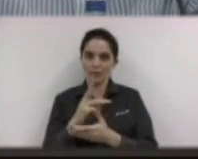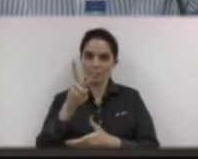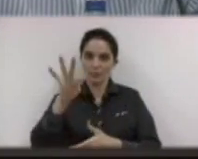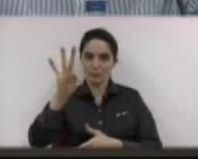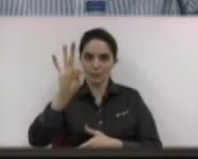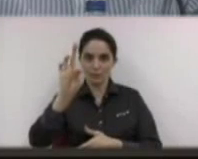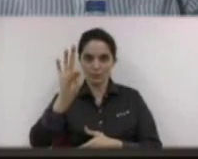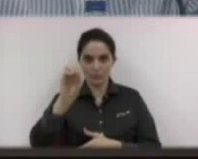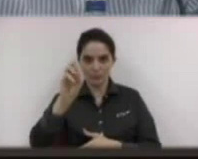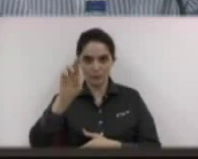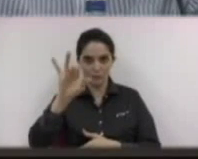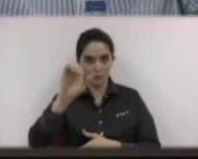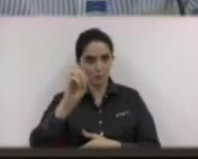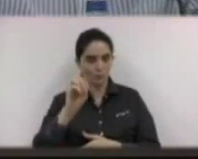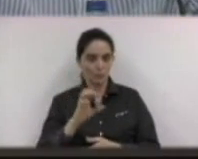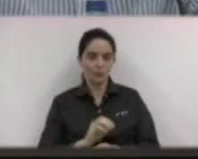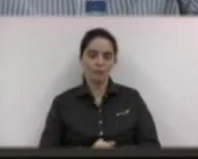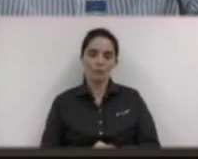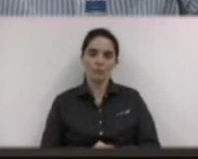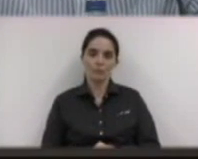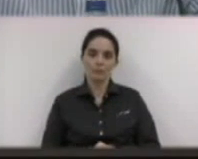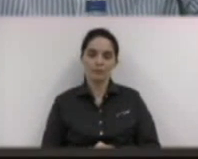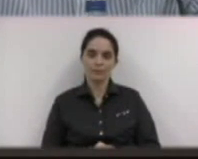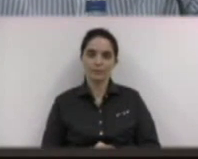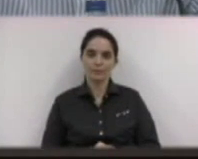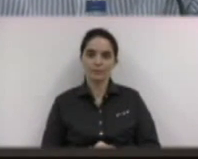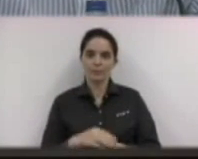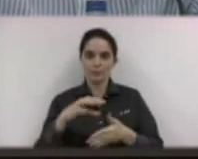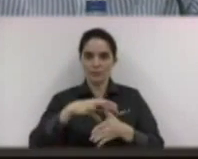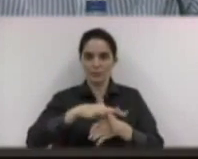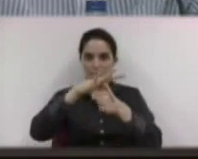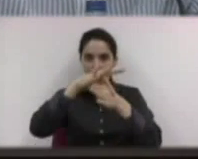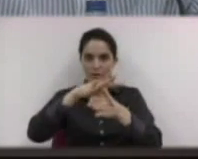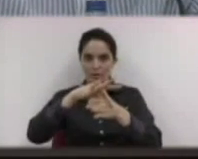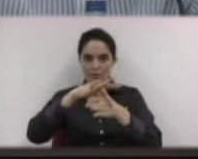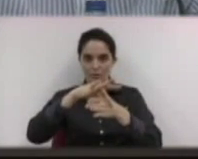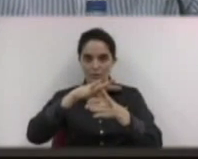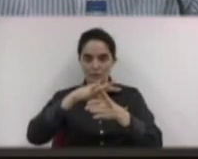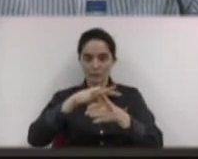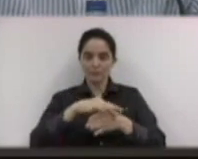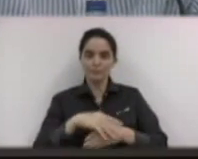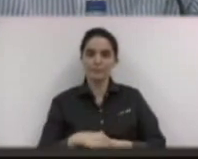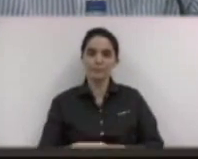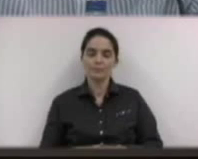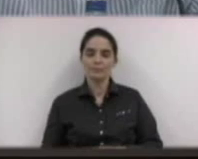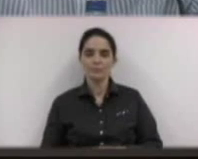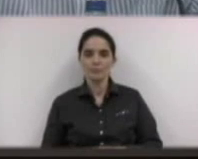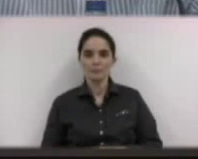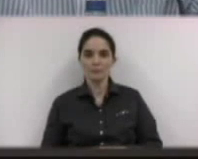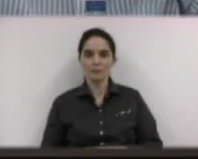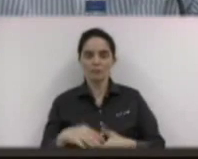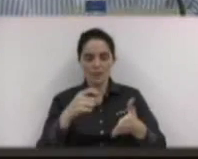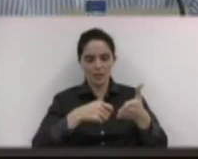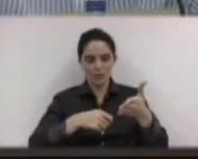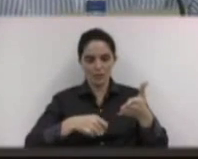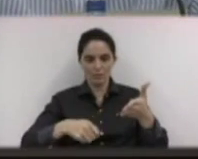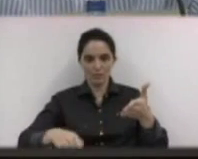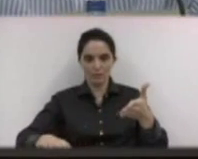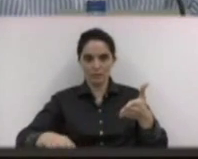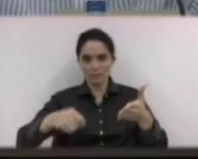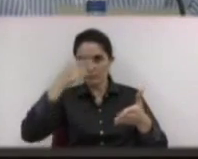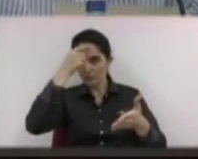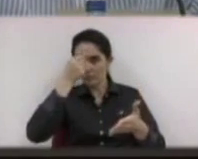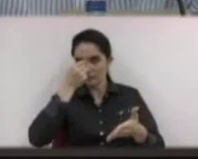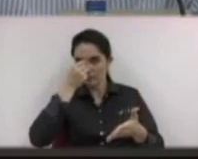3 de novembro de 2015. Assina o líder do bloco PSB, PSC, PRB, Edivaldo